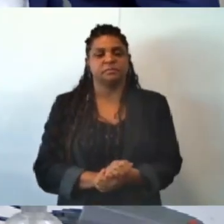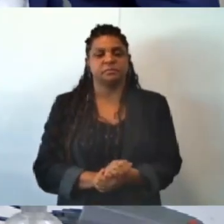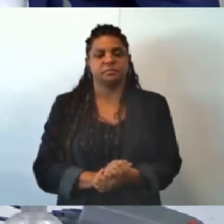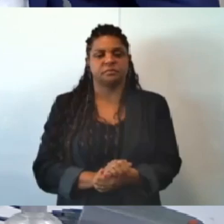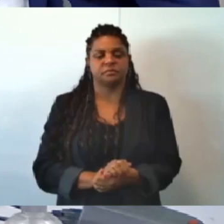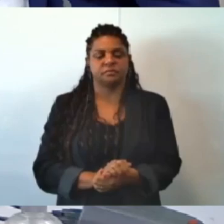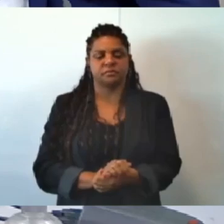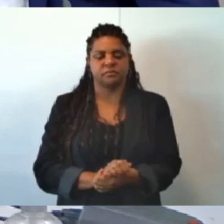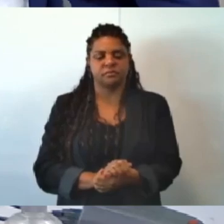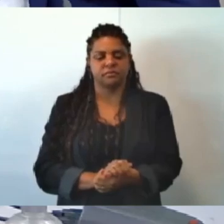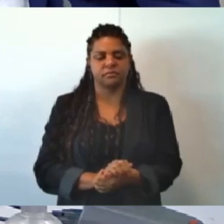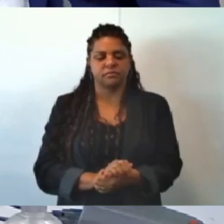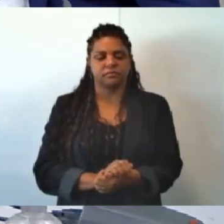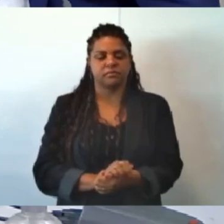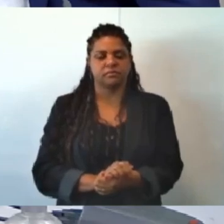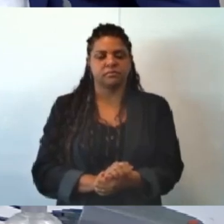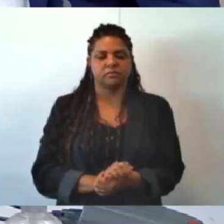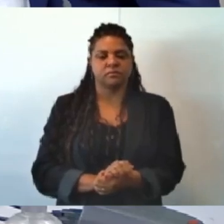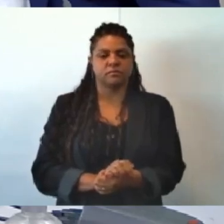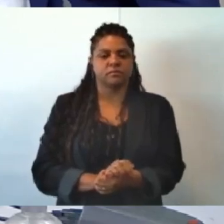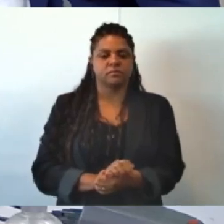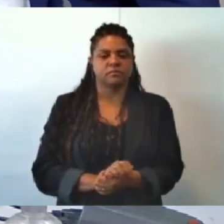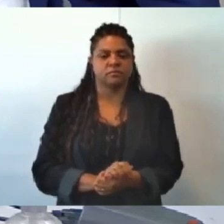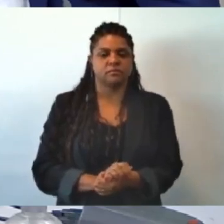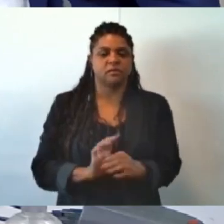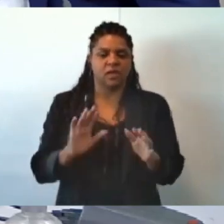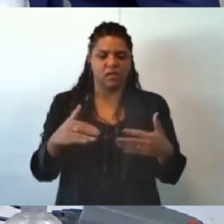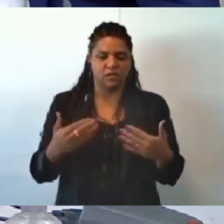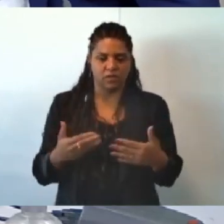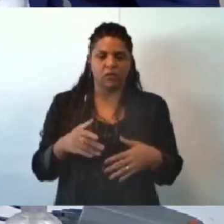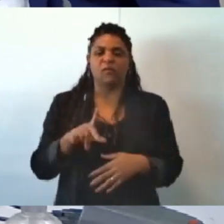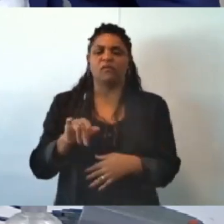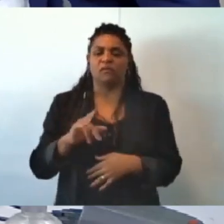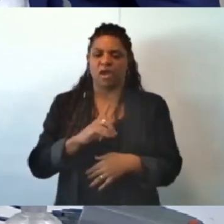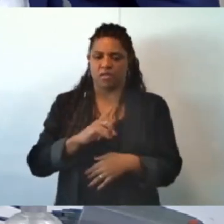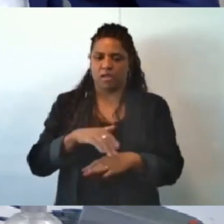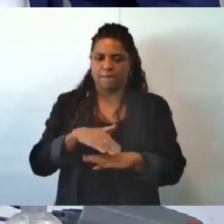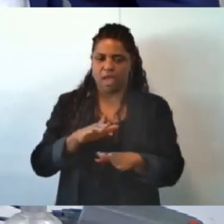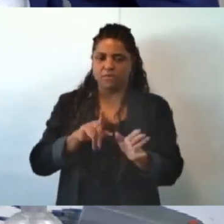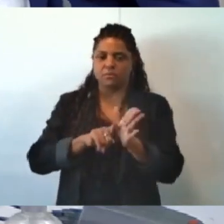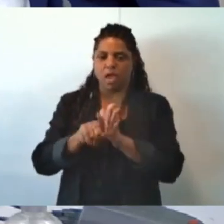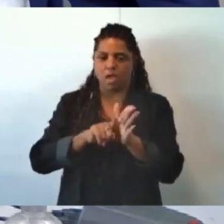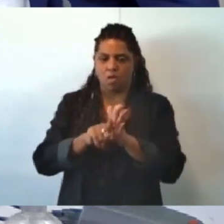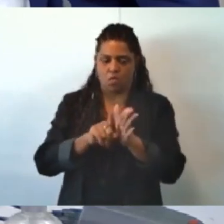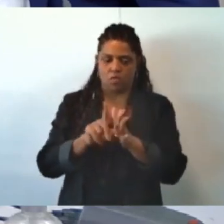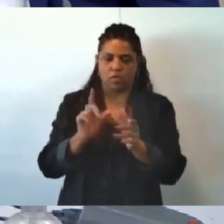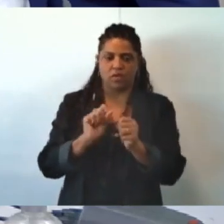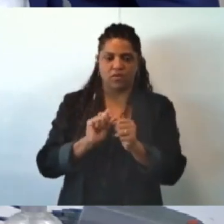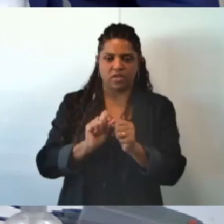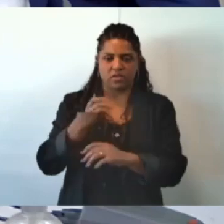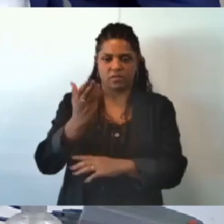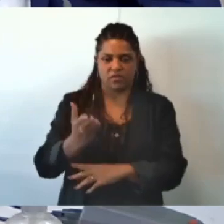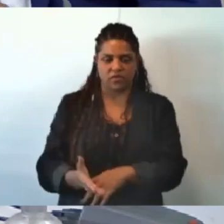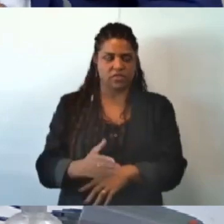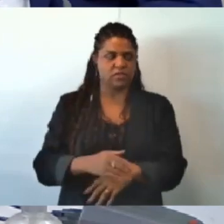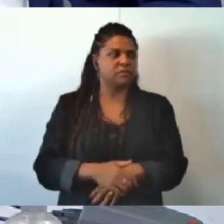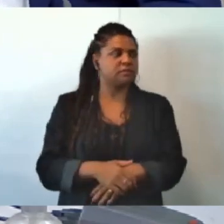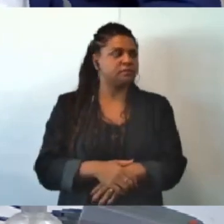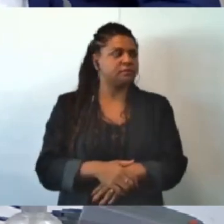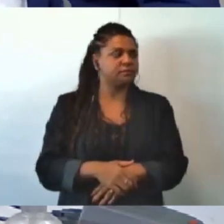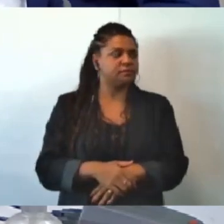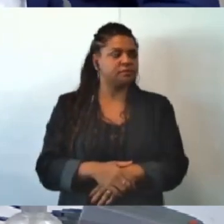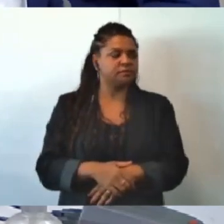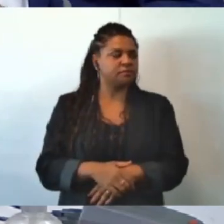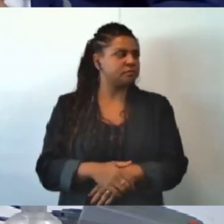Daqui a pouco a gente vai ter ainda mais algumas perguntas a fazer, viu, Fernando? Sim, claro. Posição. Tá, eu vou